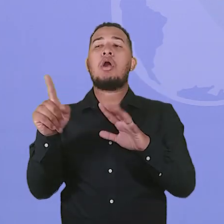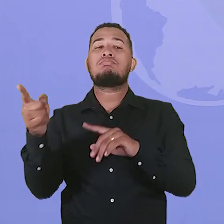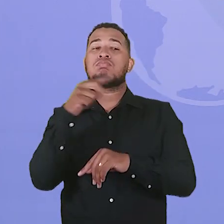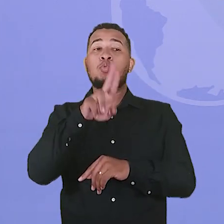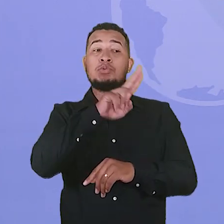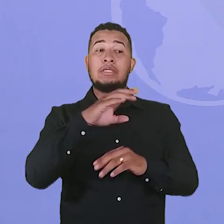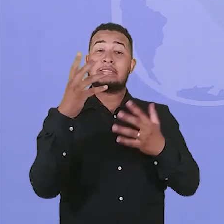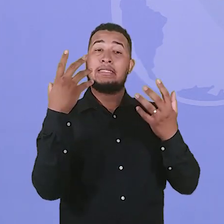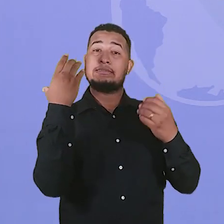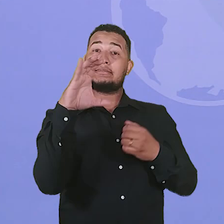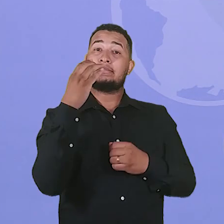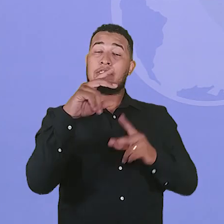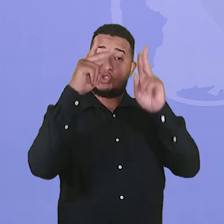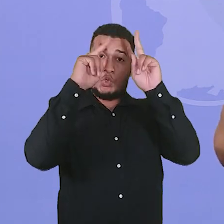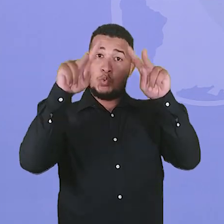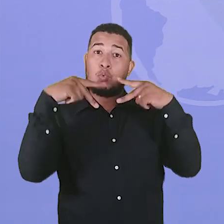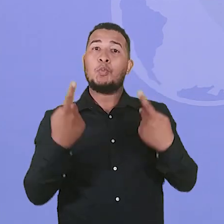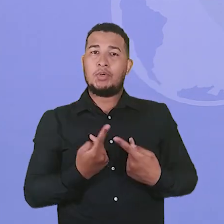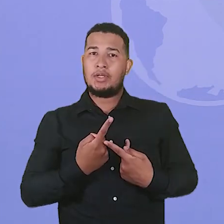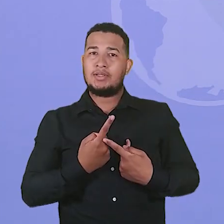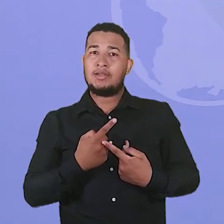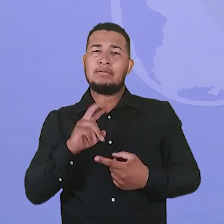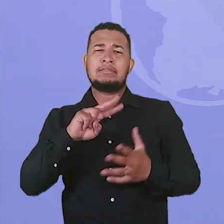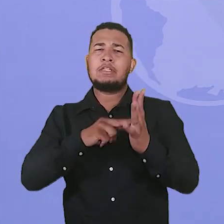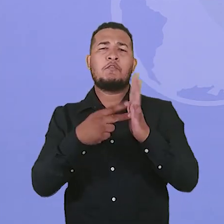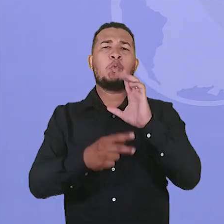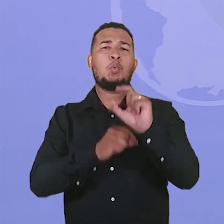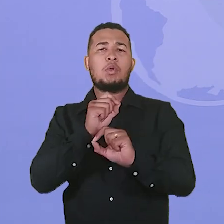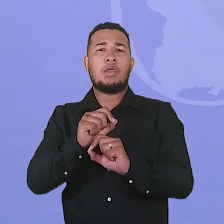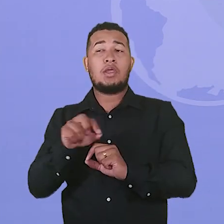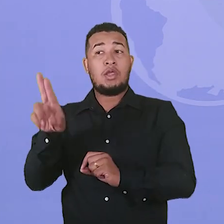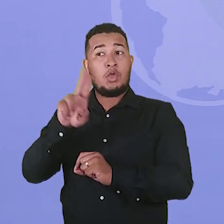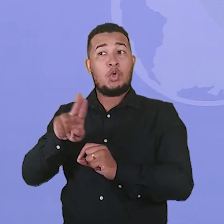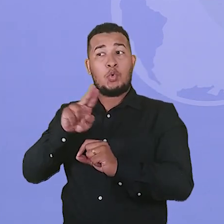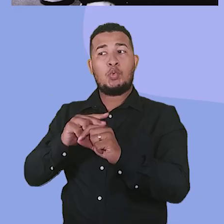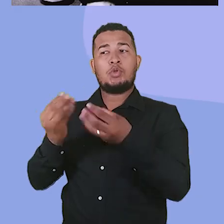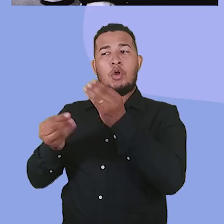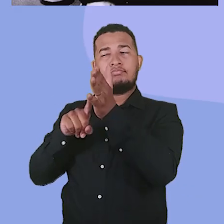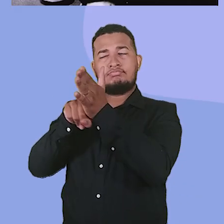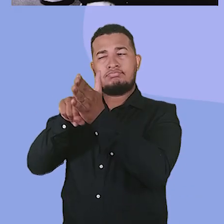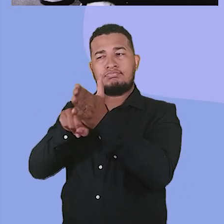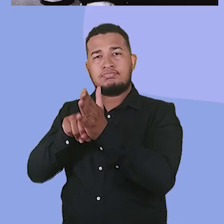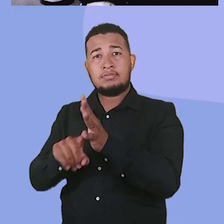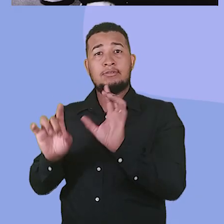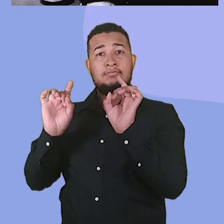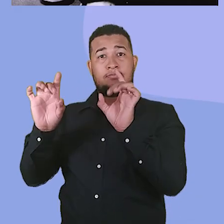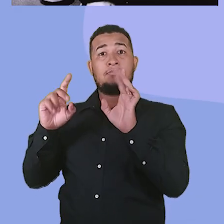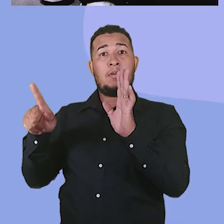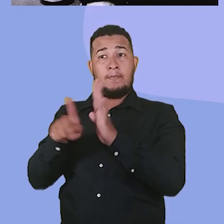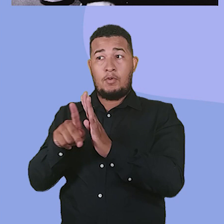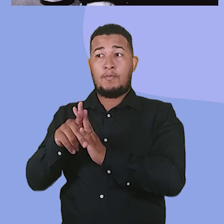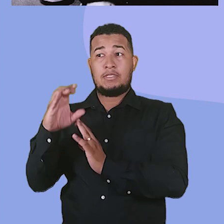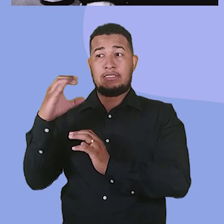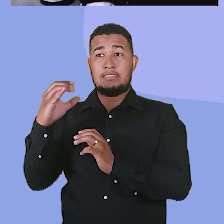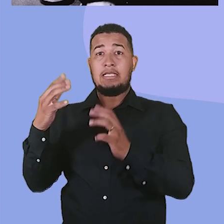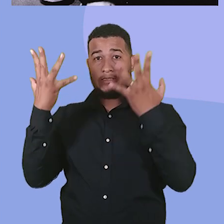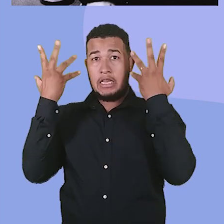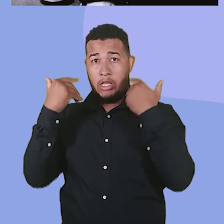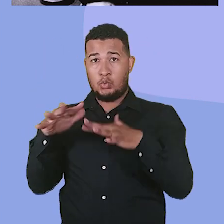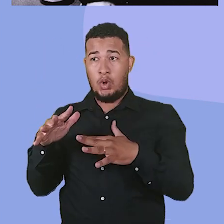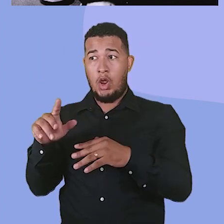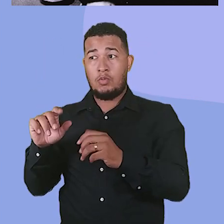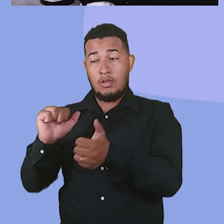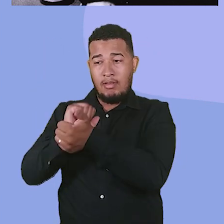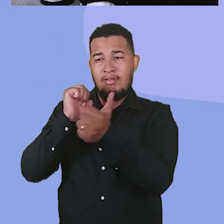as etapas de investigação, né, das ciências naturais e adapta